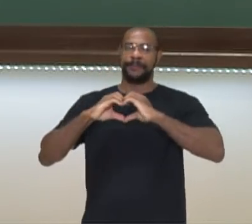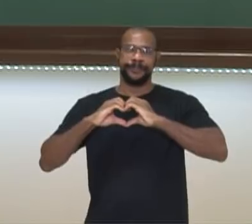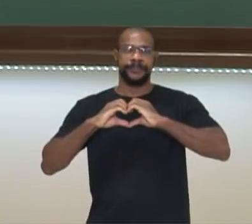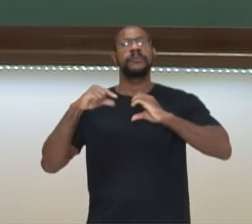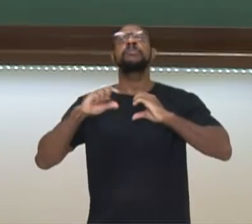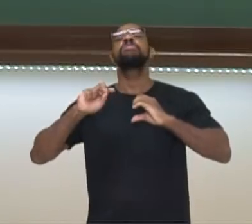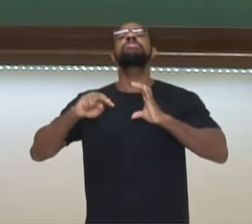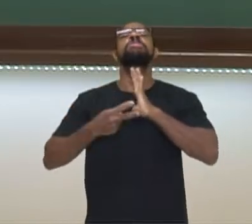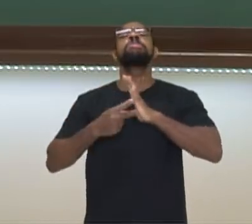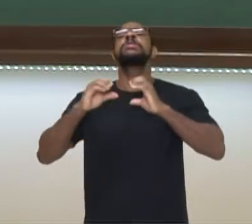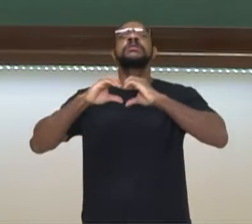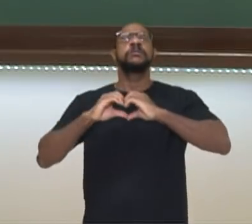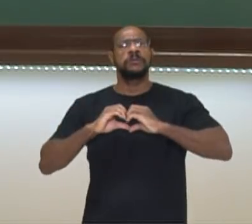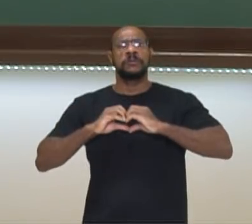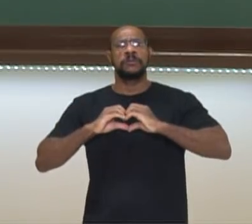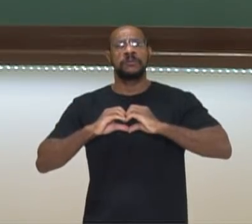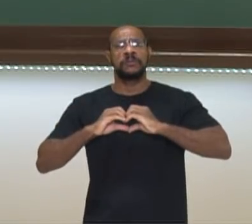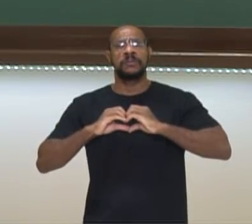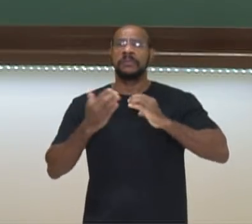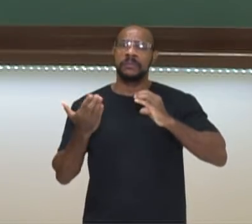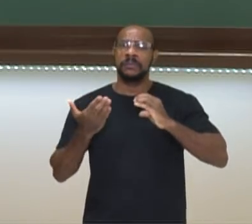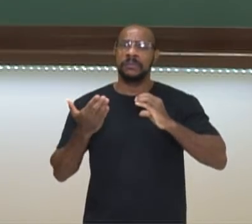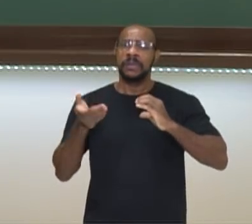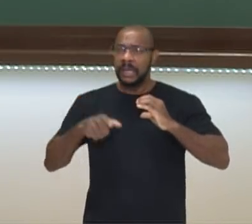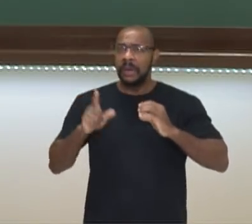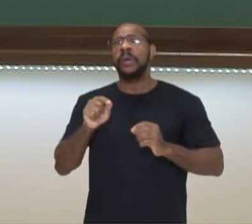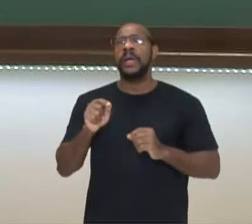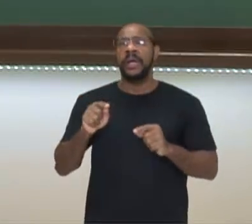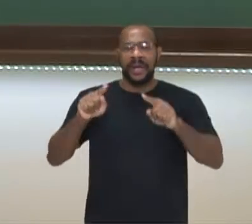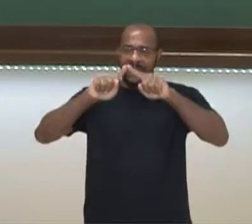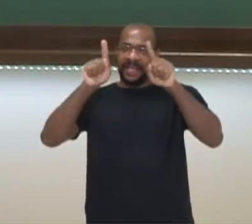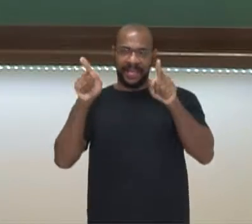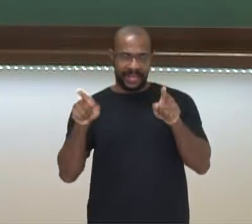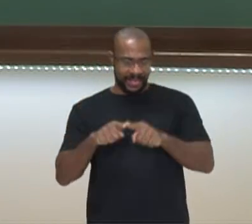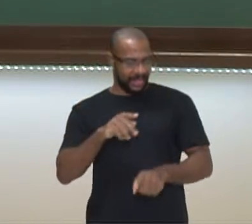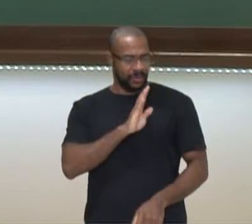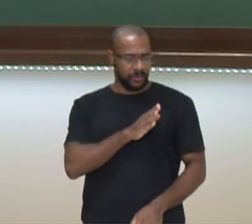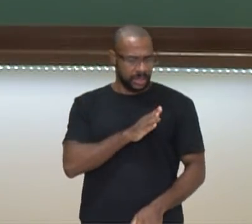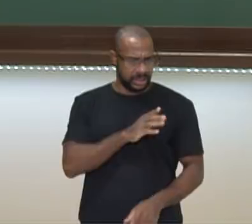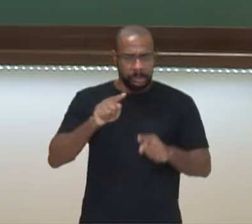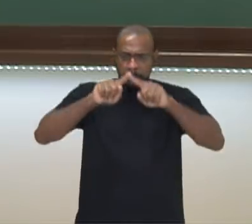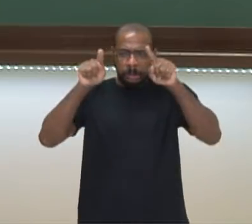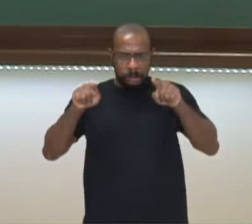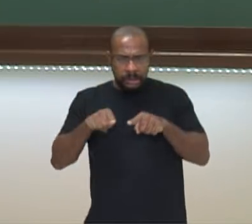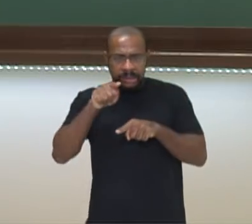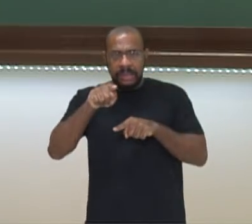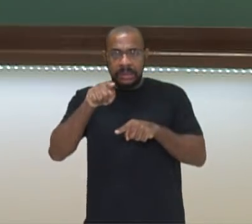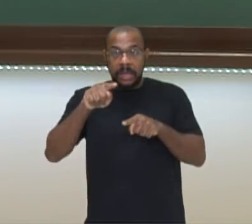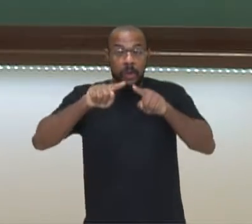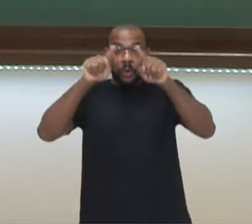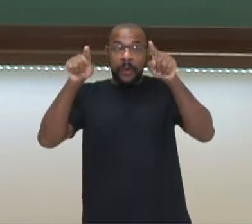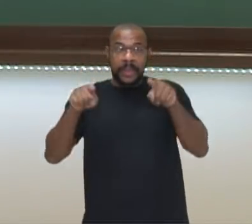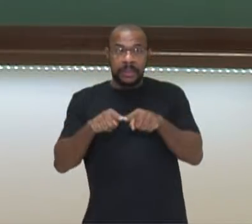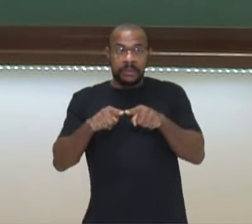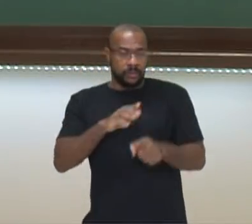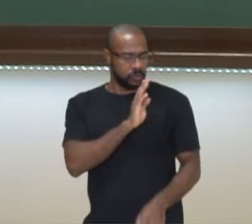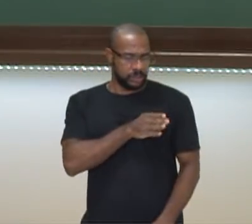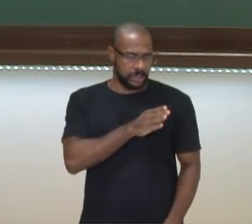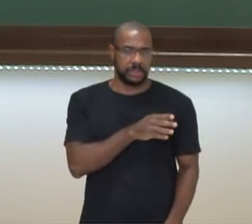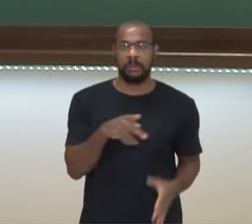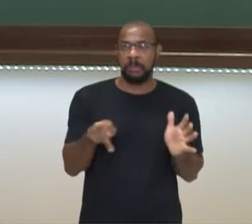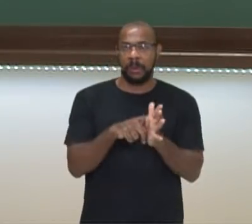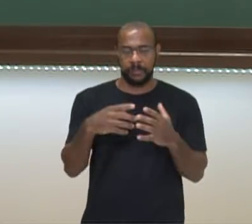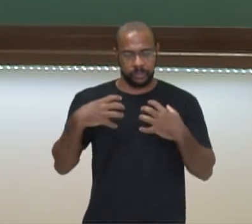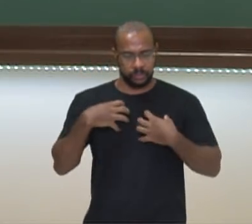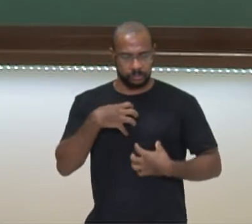O que é isso? É a representação de um coração. Tá, o coração é um órgão do corpo humano, do